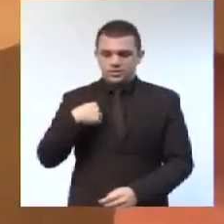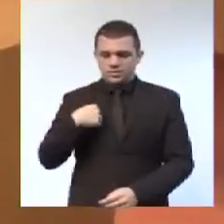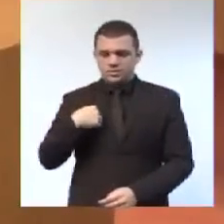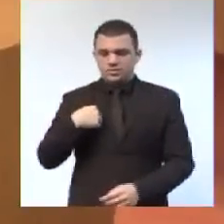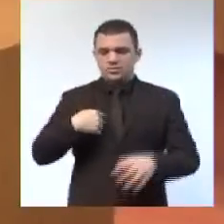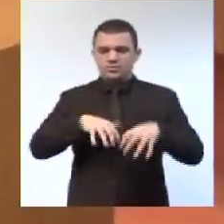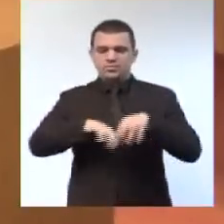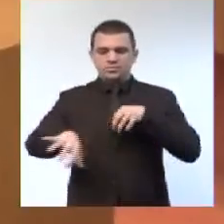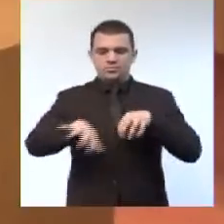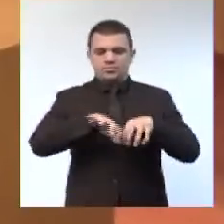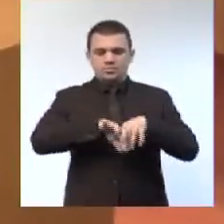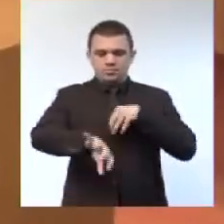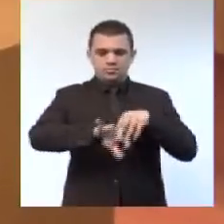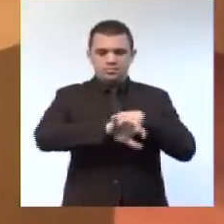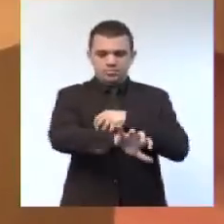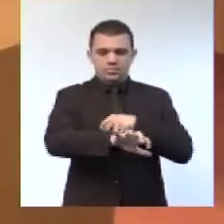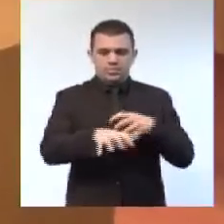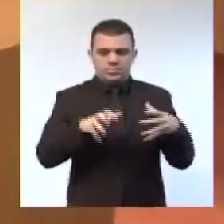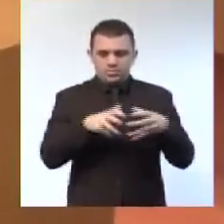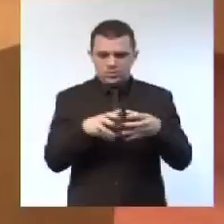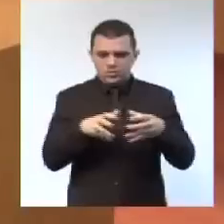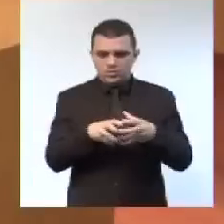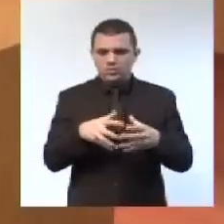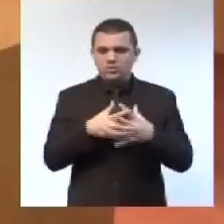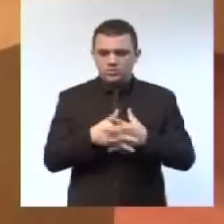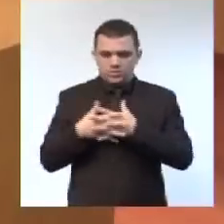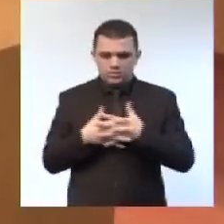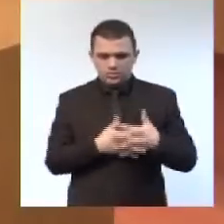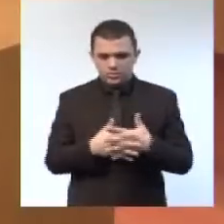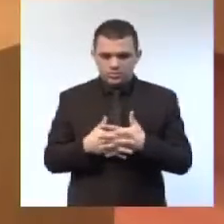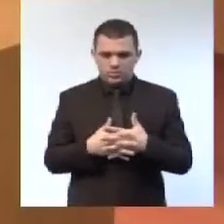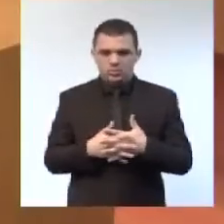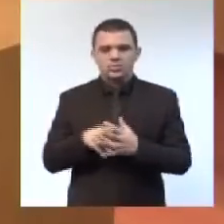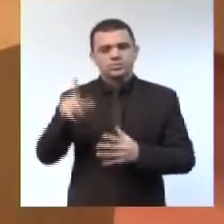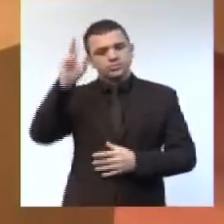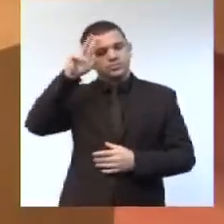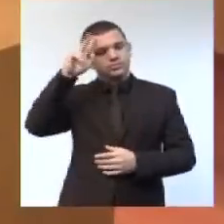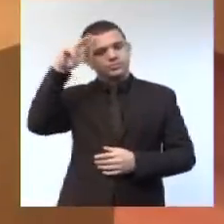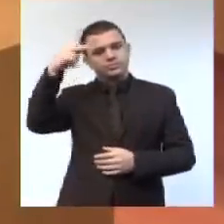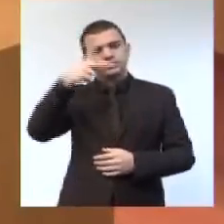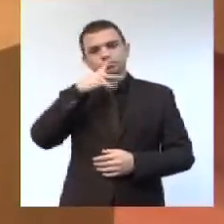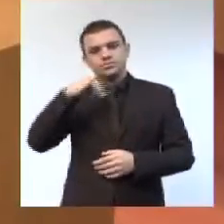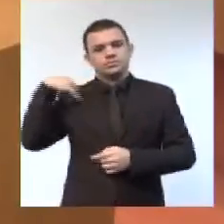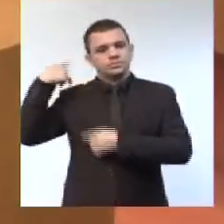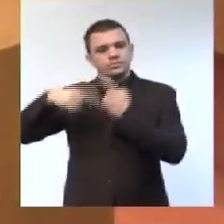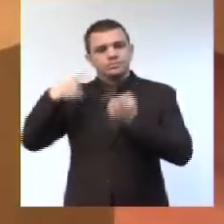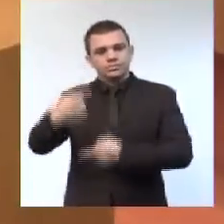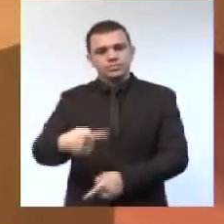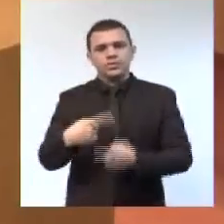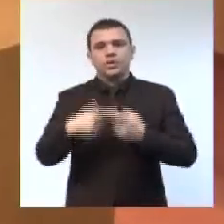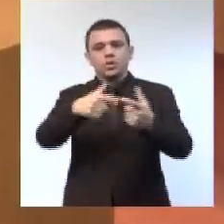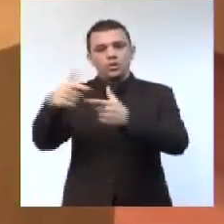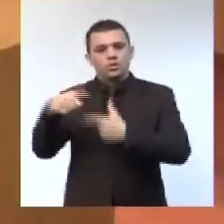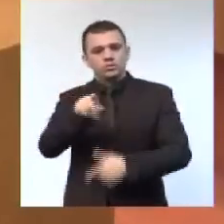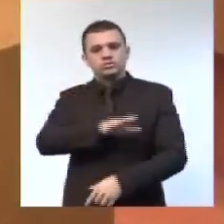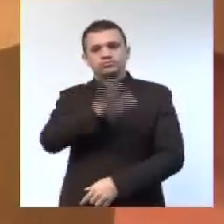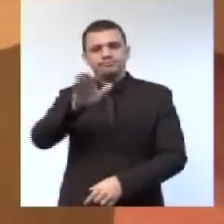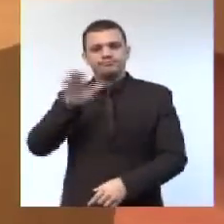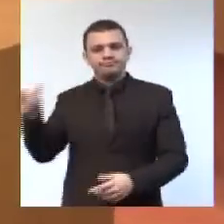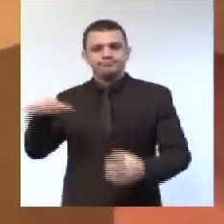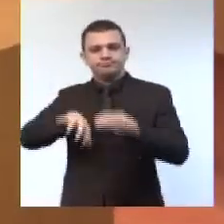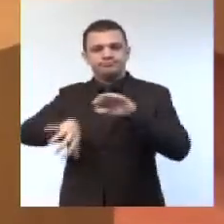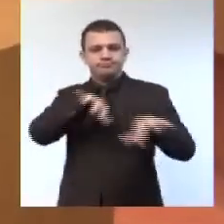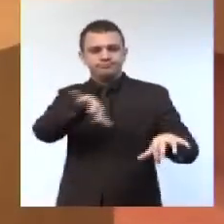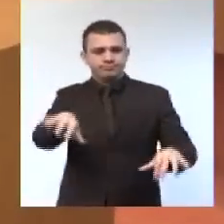ver o histórico do seu pai todo, que por onde passou, desagregou, inclusive nos governos da qual participou. Tentou derrubar o deputado Max